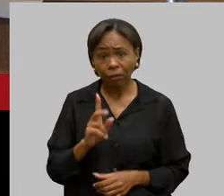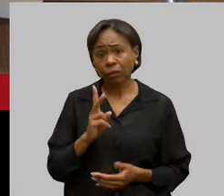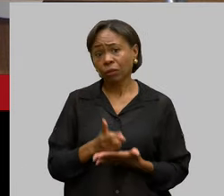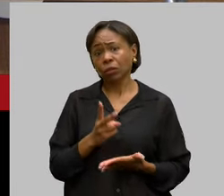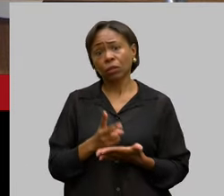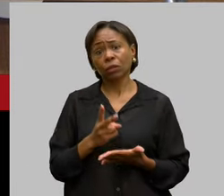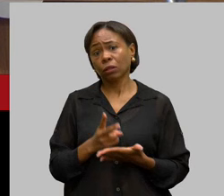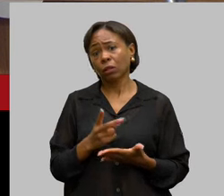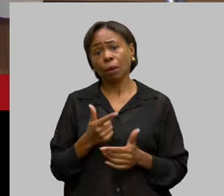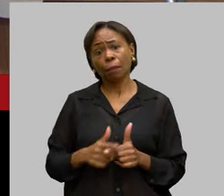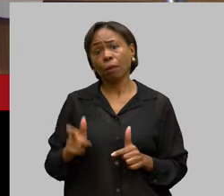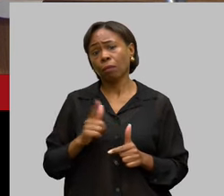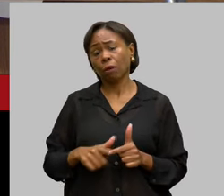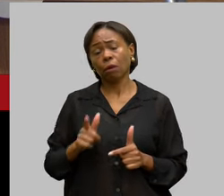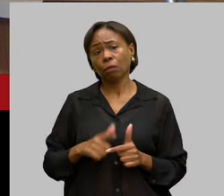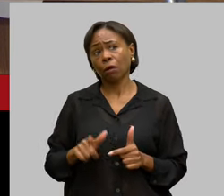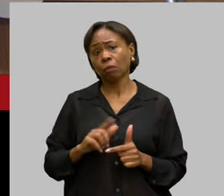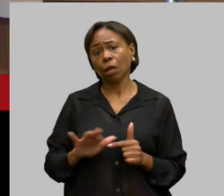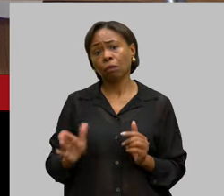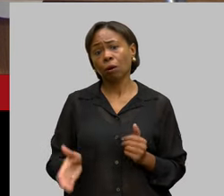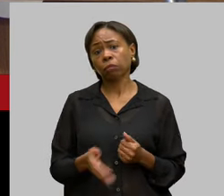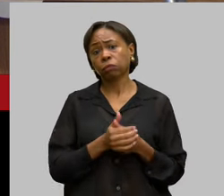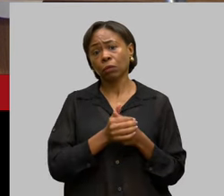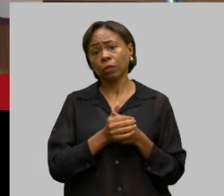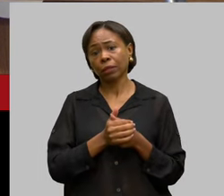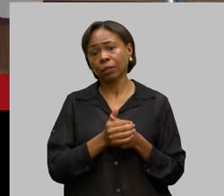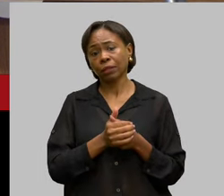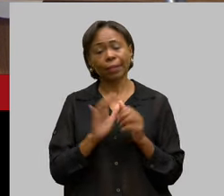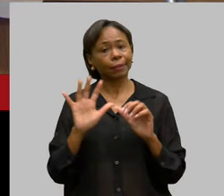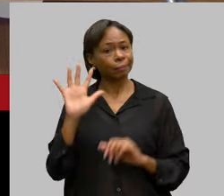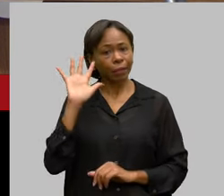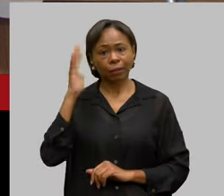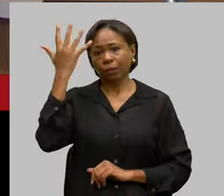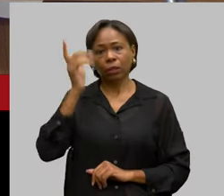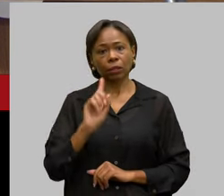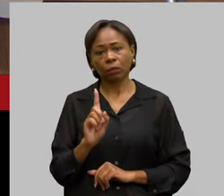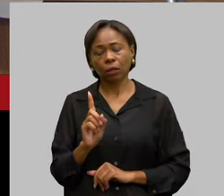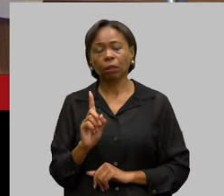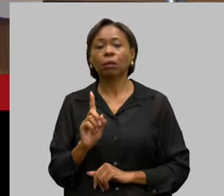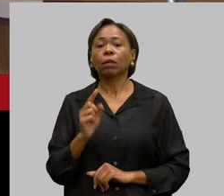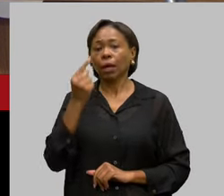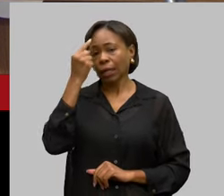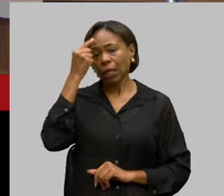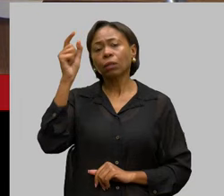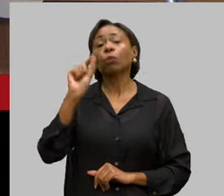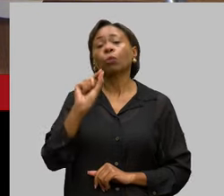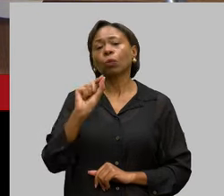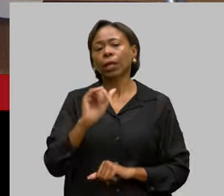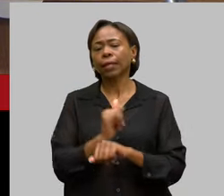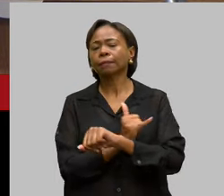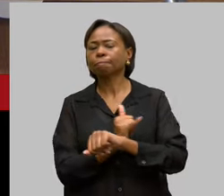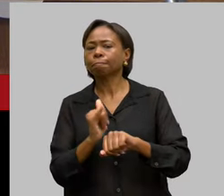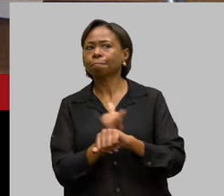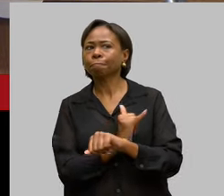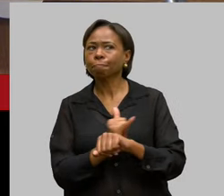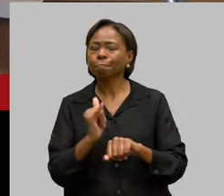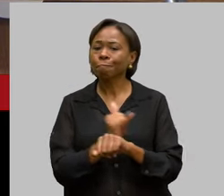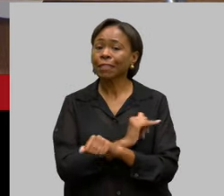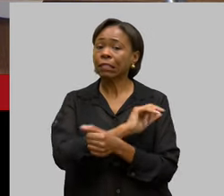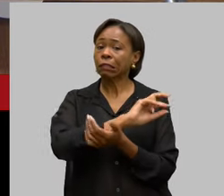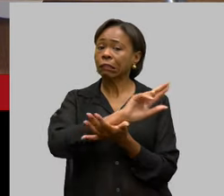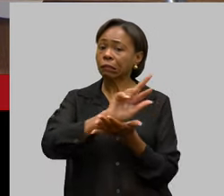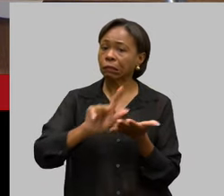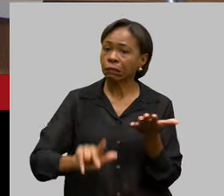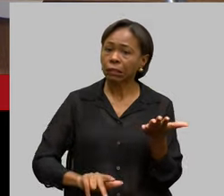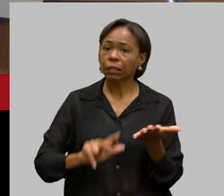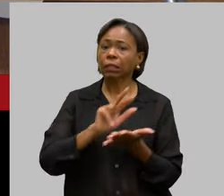tapete e não vai se resolver a ideia é utilizar dos mecanismos muit os mecanismos foram criados e